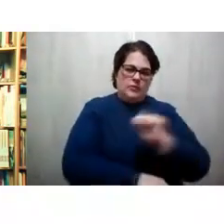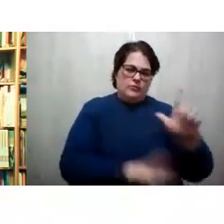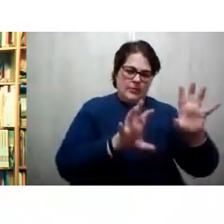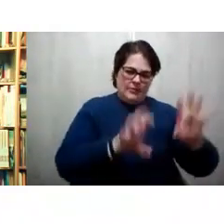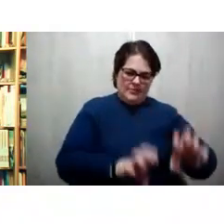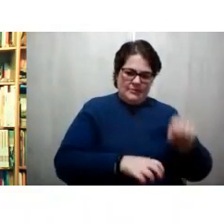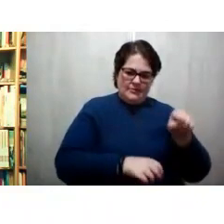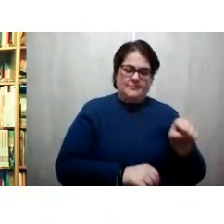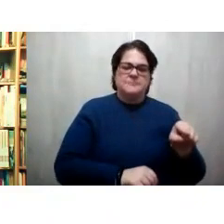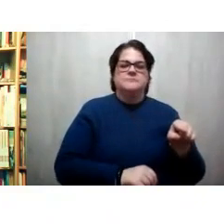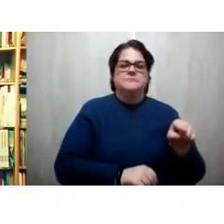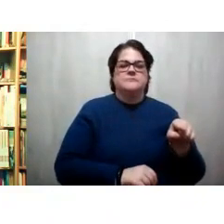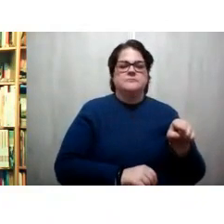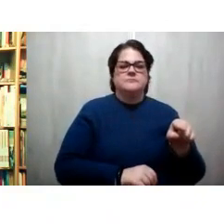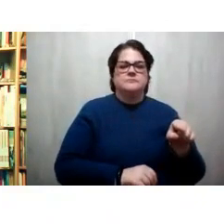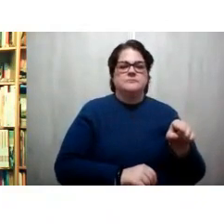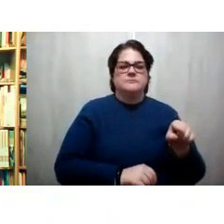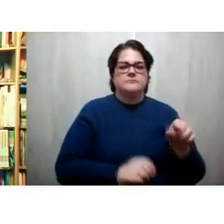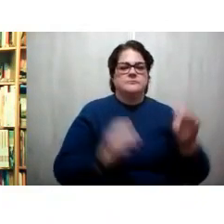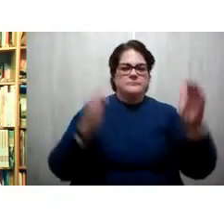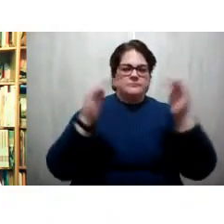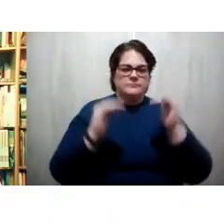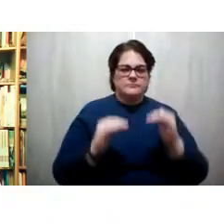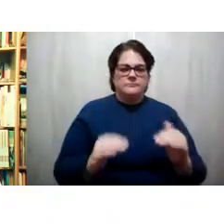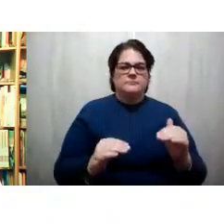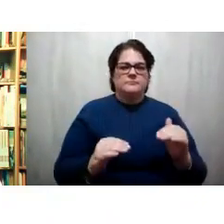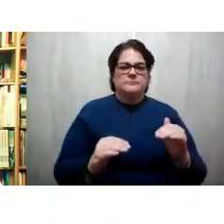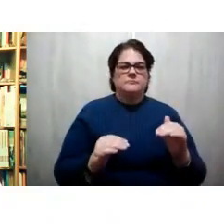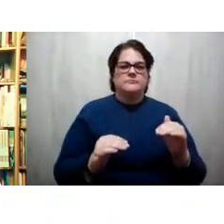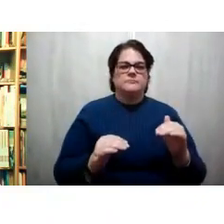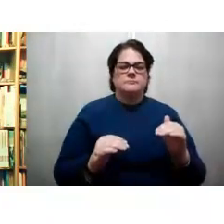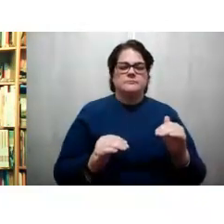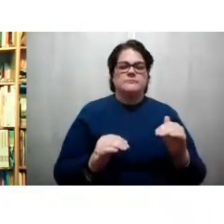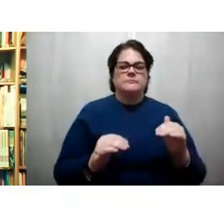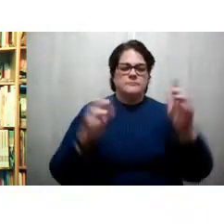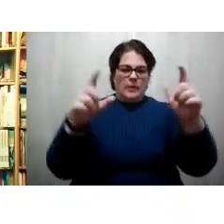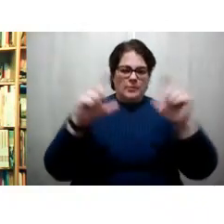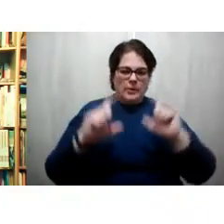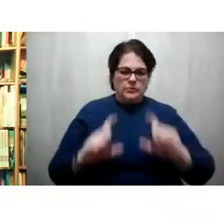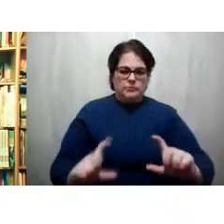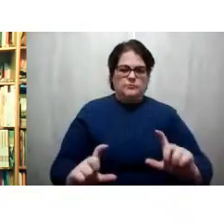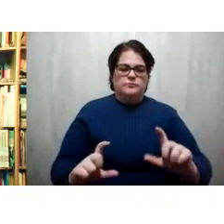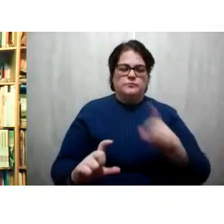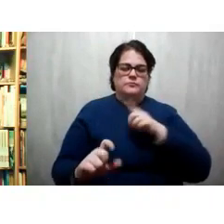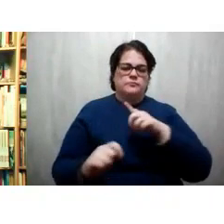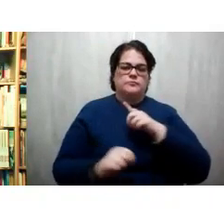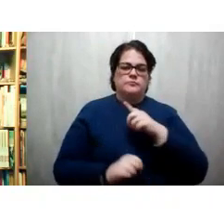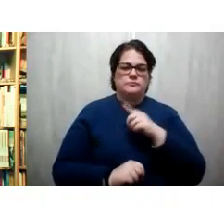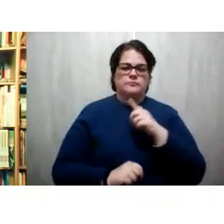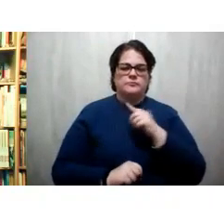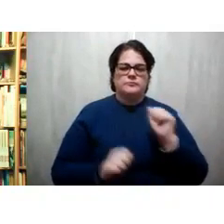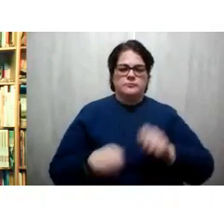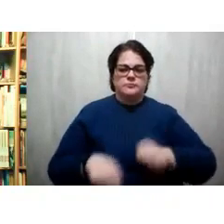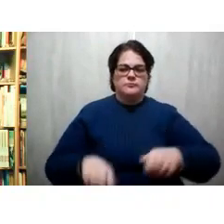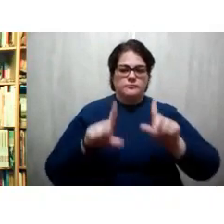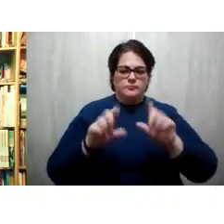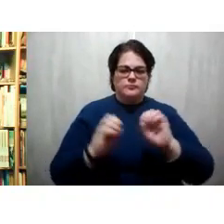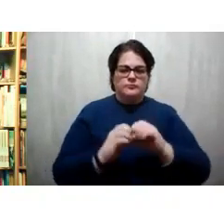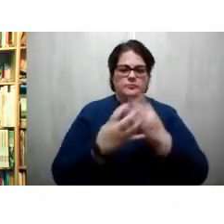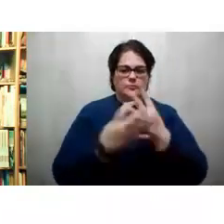E aqui na parte de baixo da nossa tela tem a projeção do